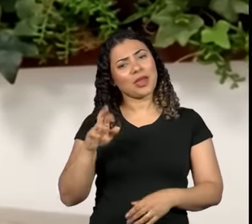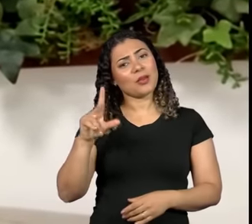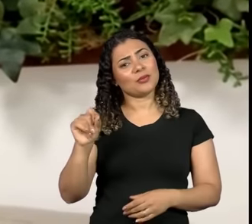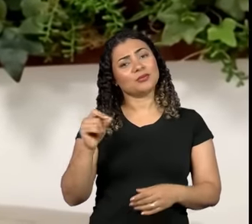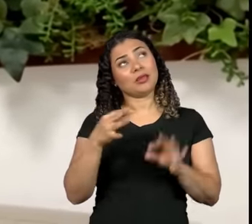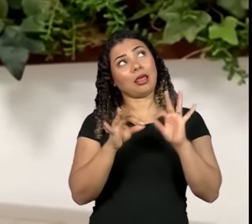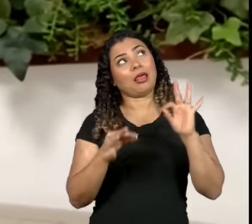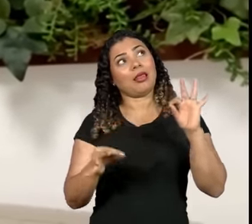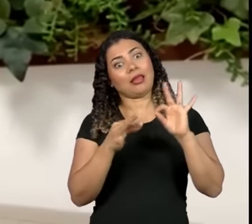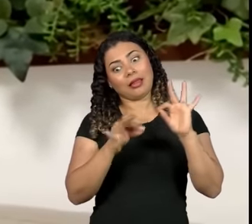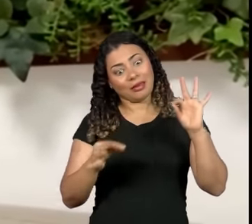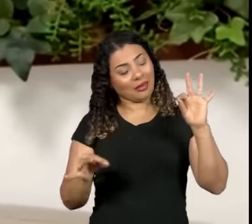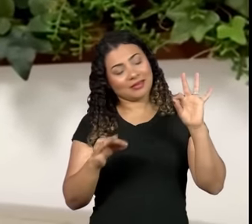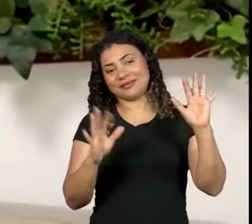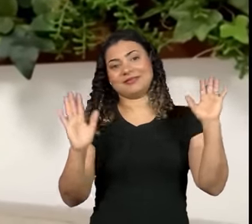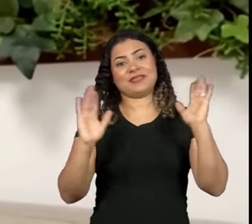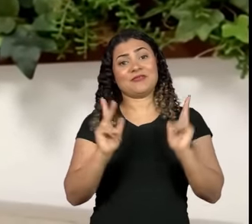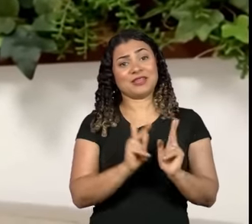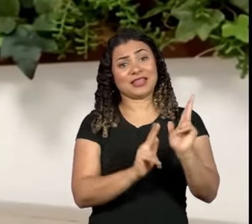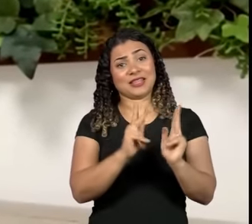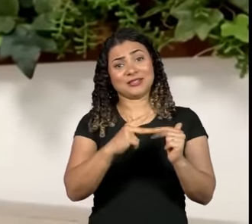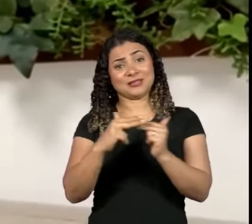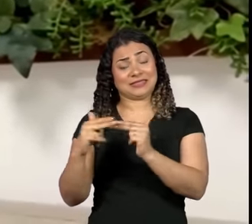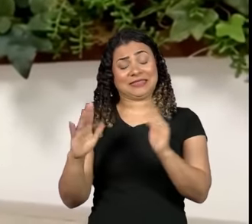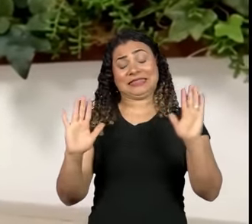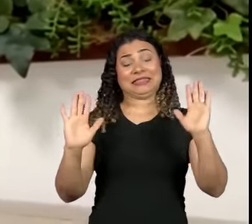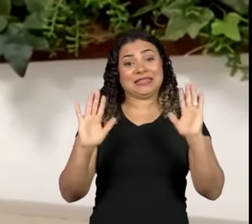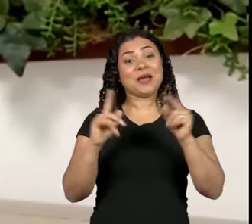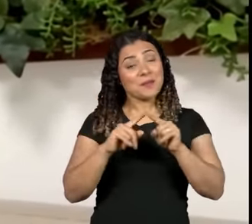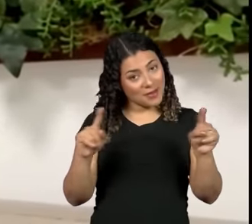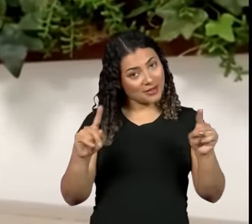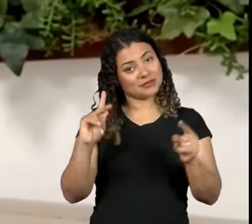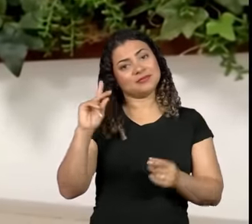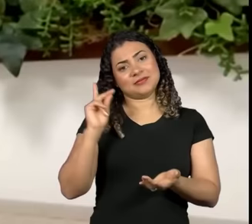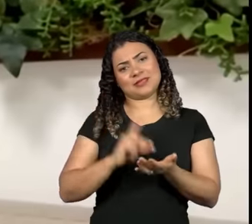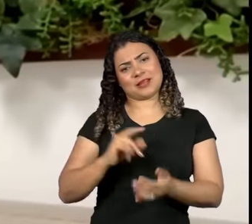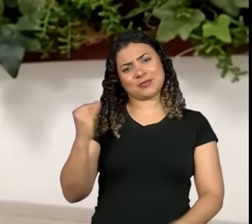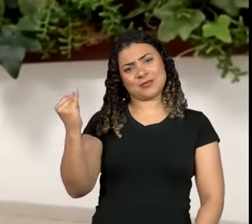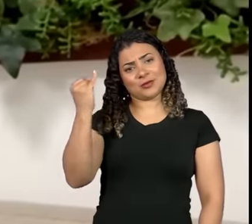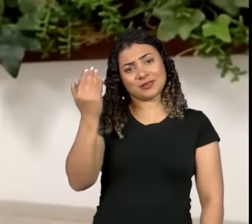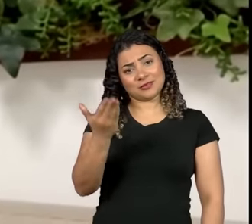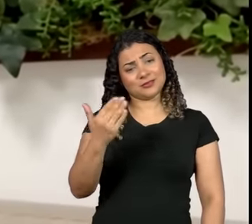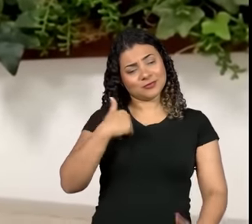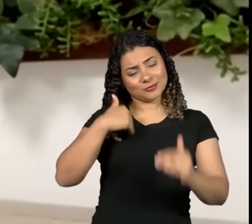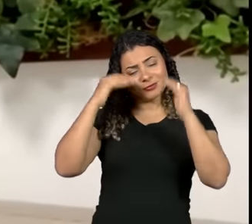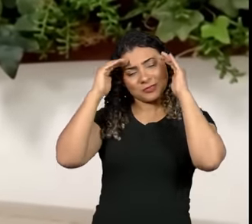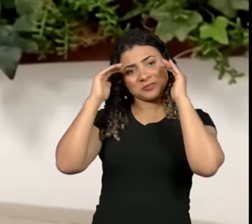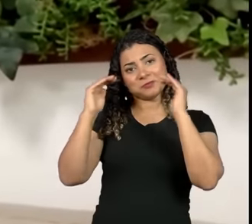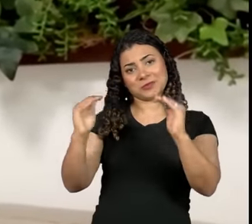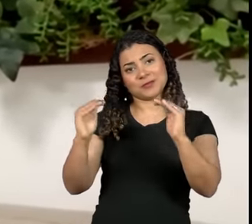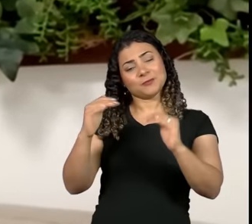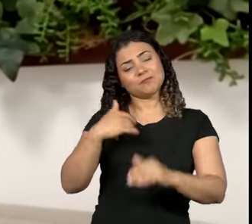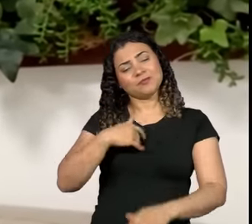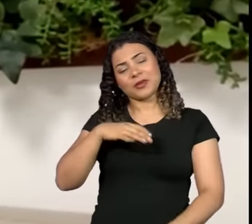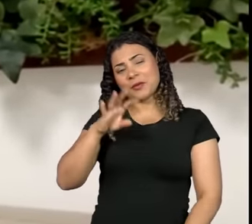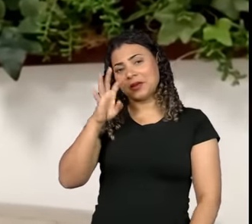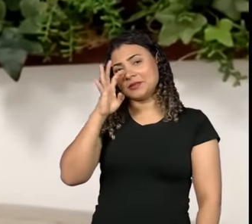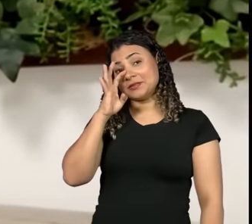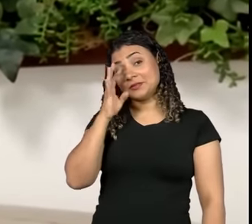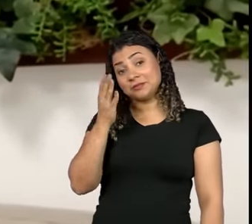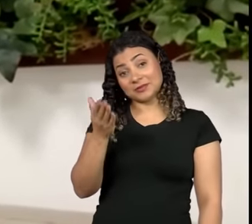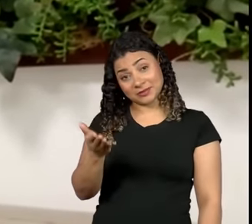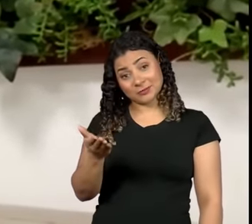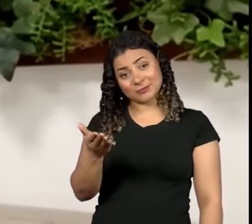falando demais. Eles vão ter que cortar e editar isso. Mas o importante é dizer o quanto eu te respeito, o quanto eu te admiro